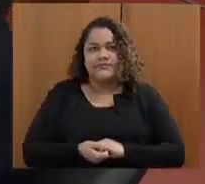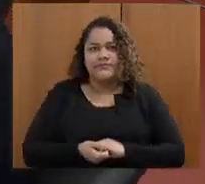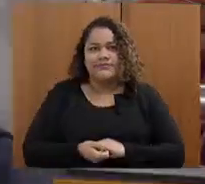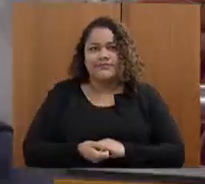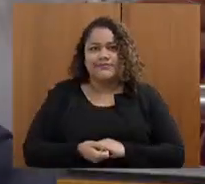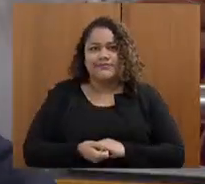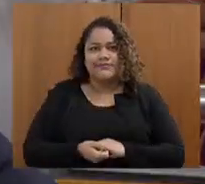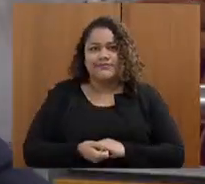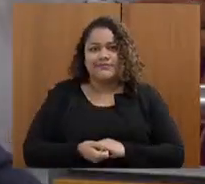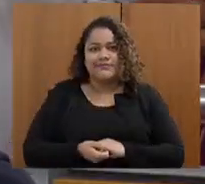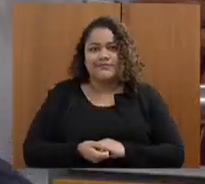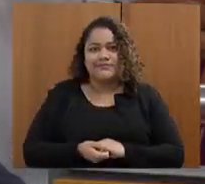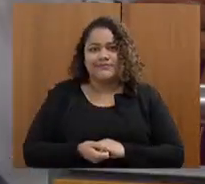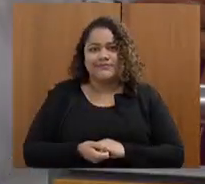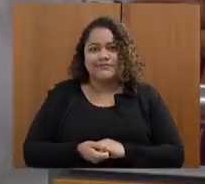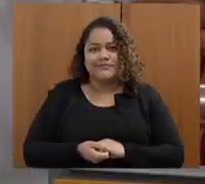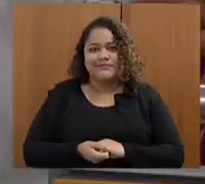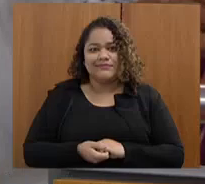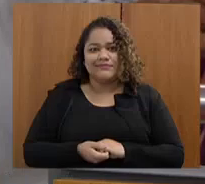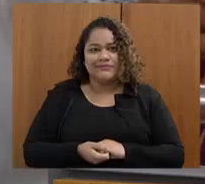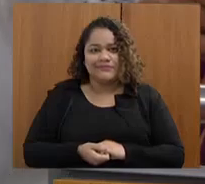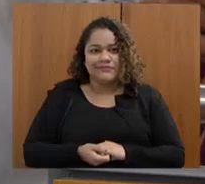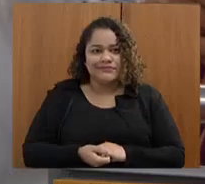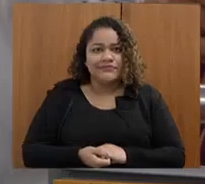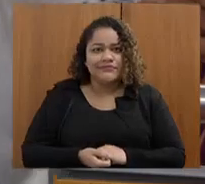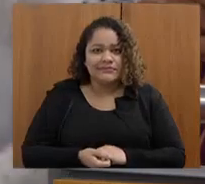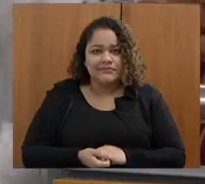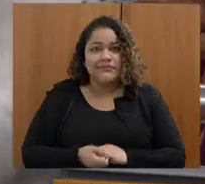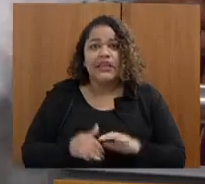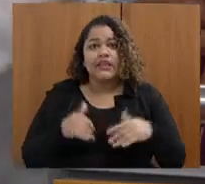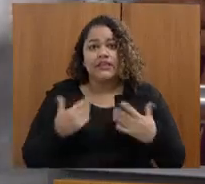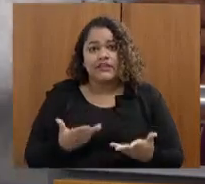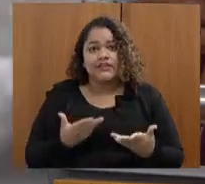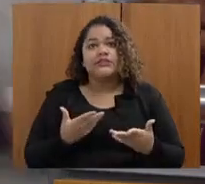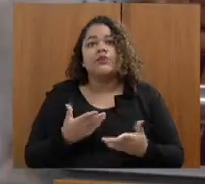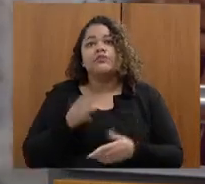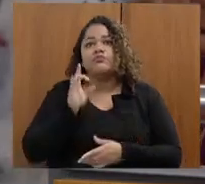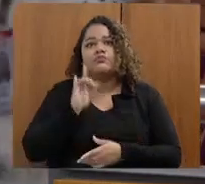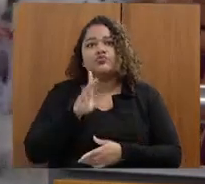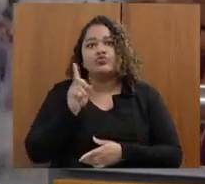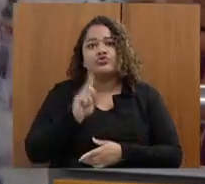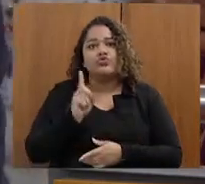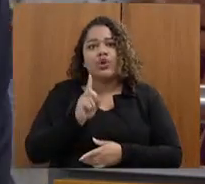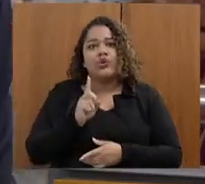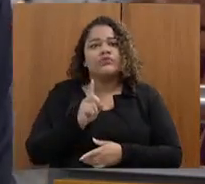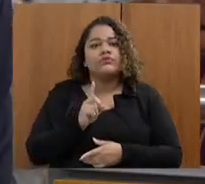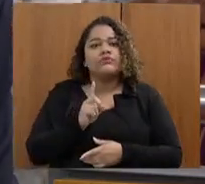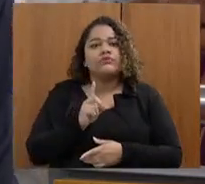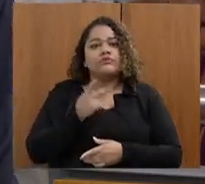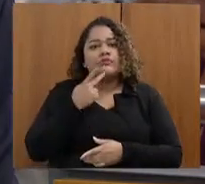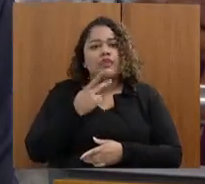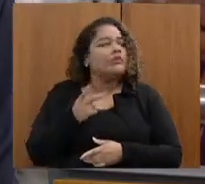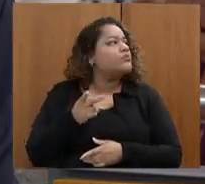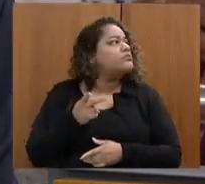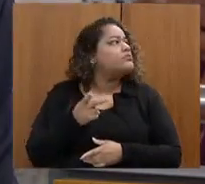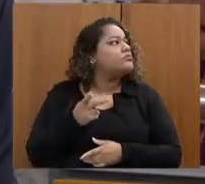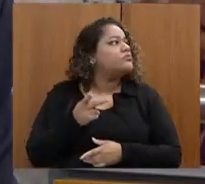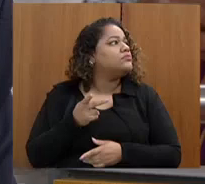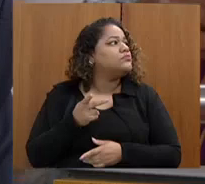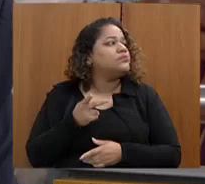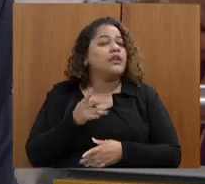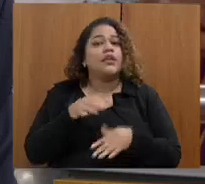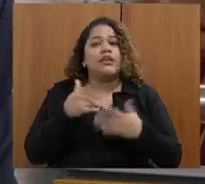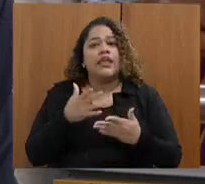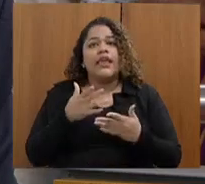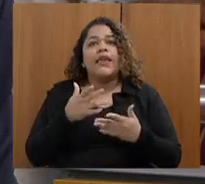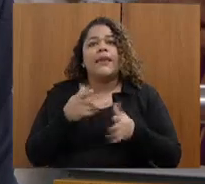esqueci de algum ponto não de forma alguma secretárias só só não falou da questão da das perícias